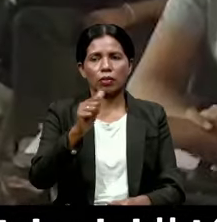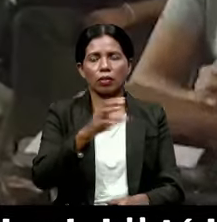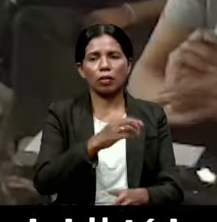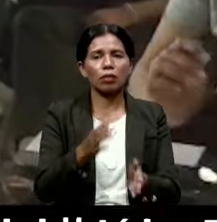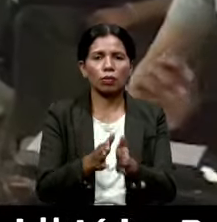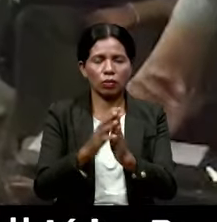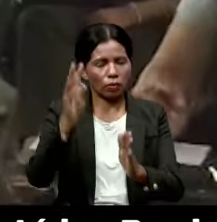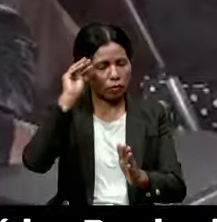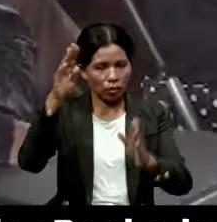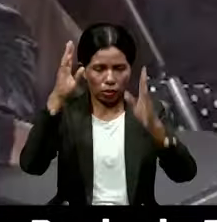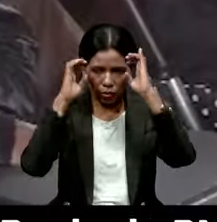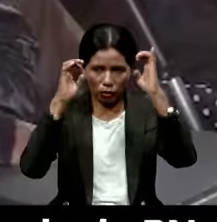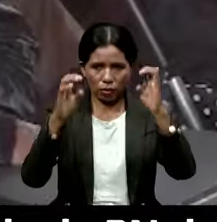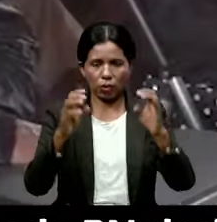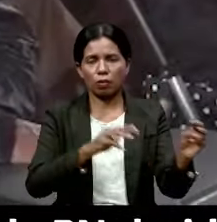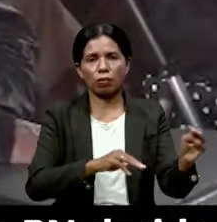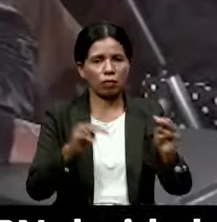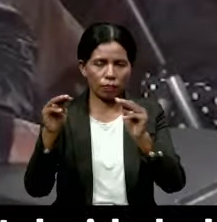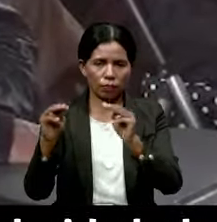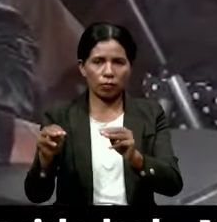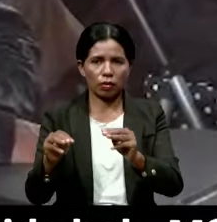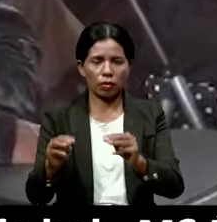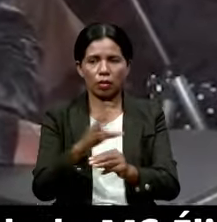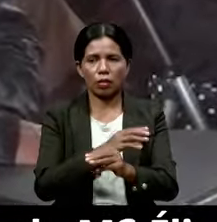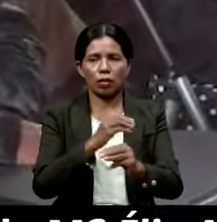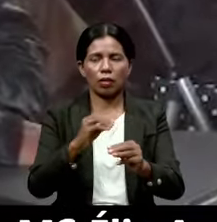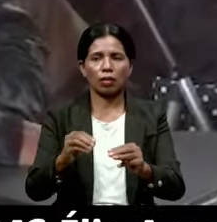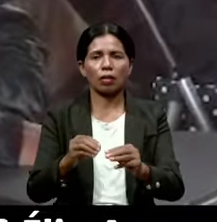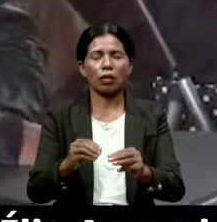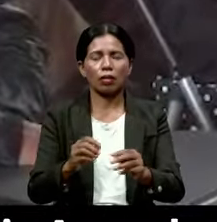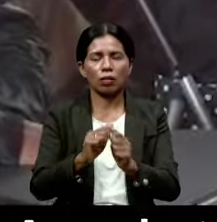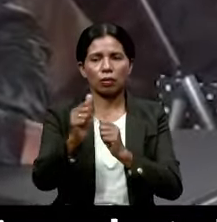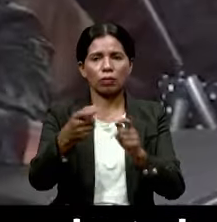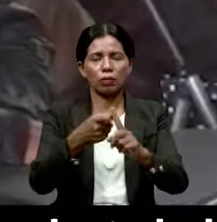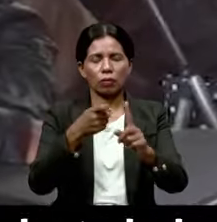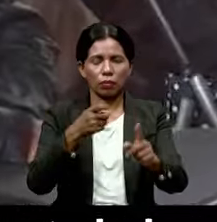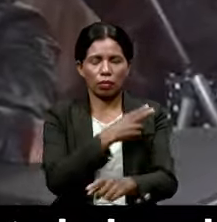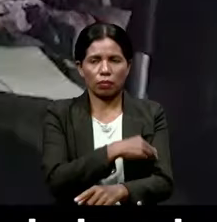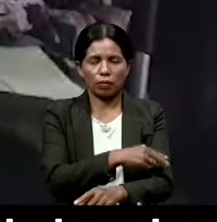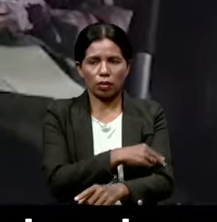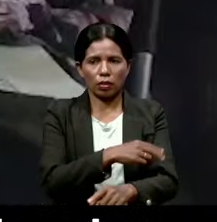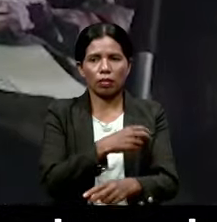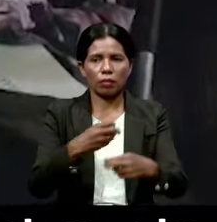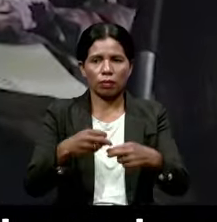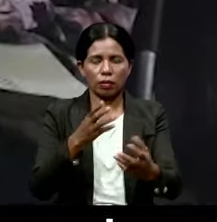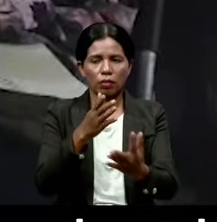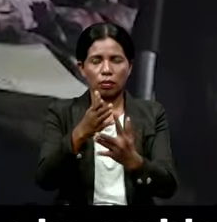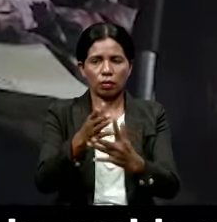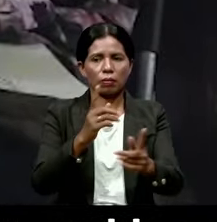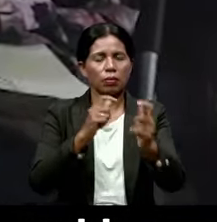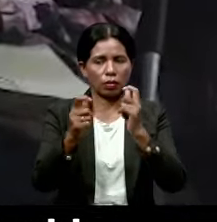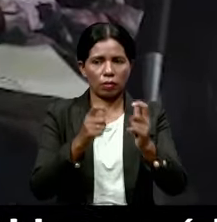o Ministério da Educação, atual mudança, também Escola Básica Uaiburu, doco se facilidade de saúde, não difícil atu acesso para